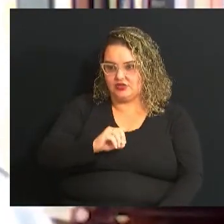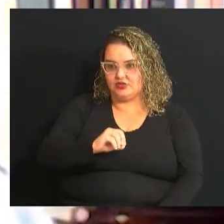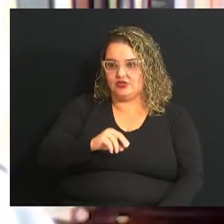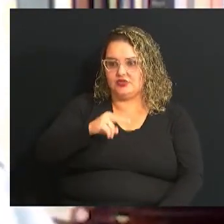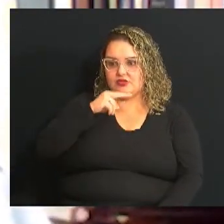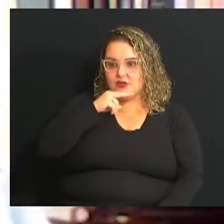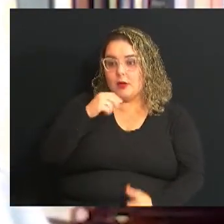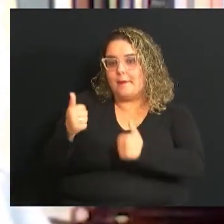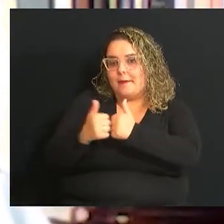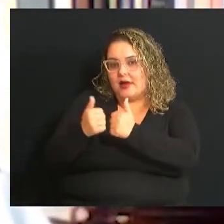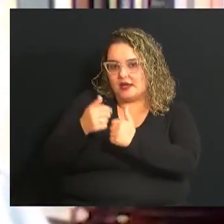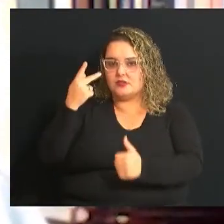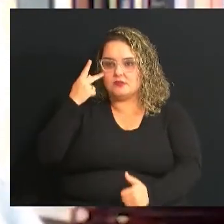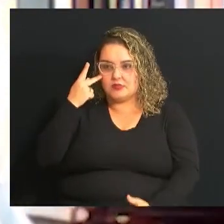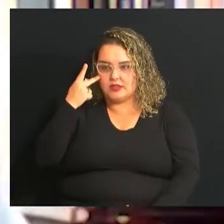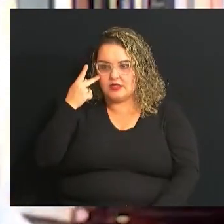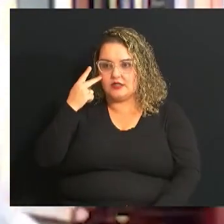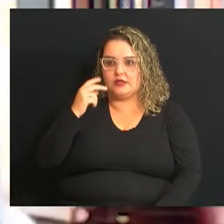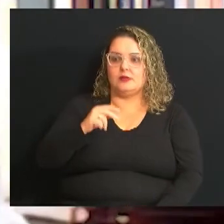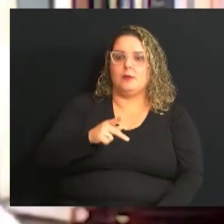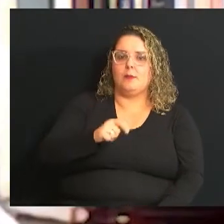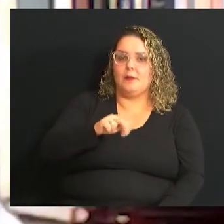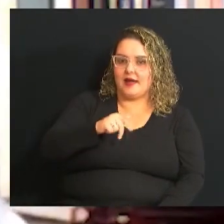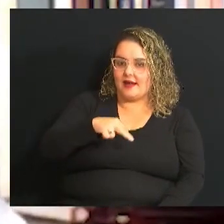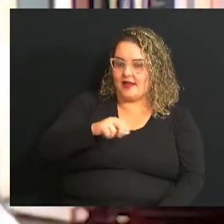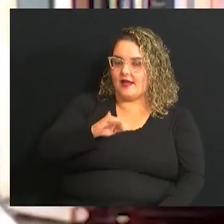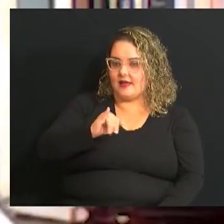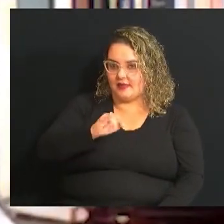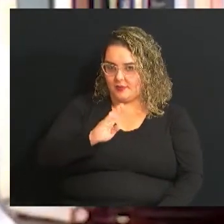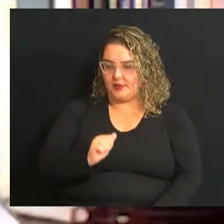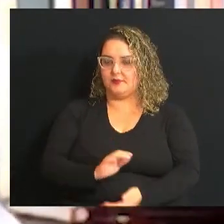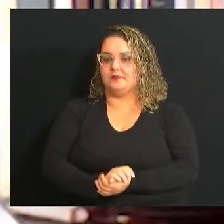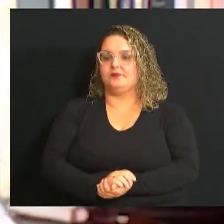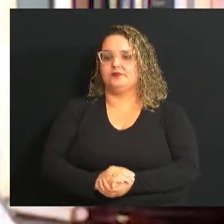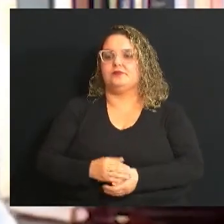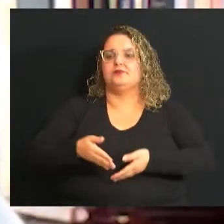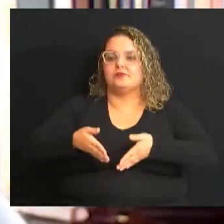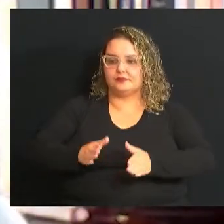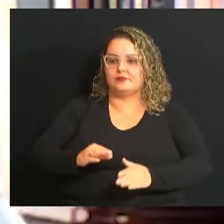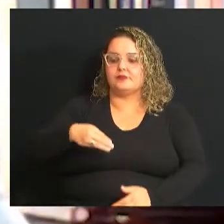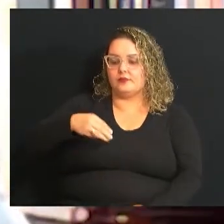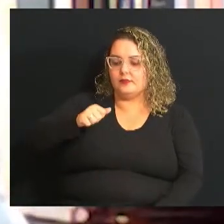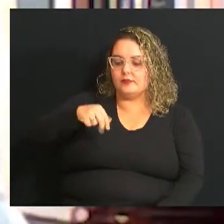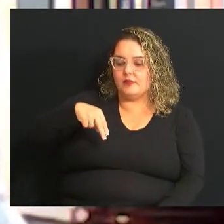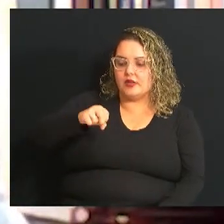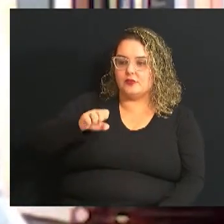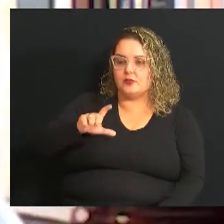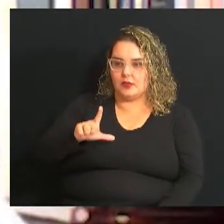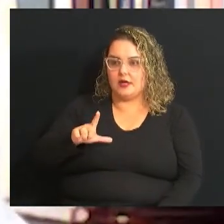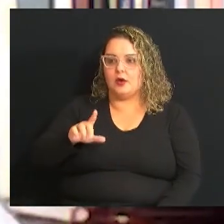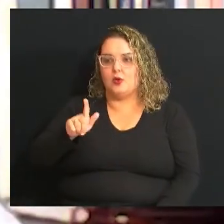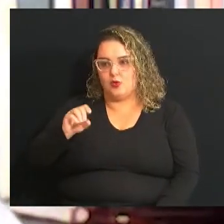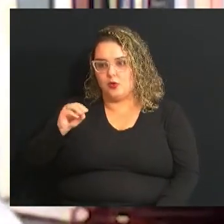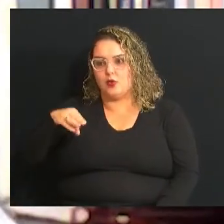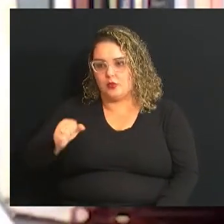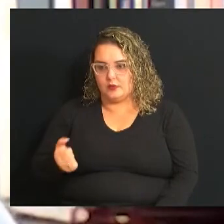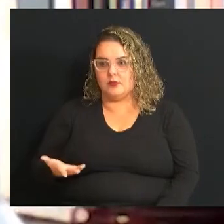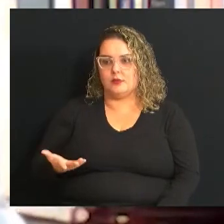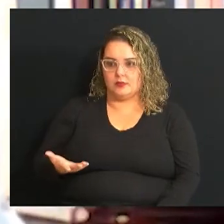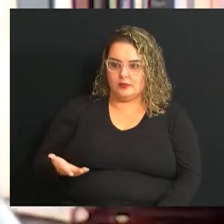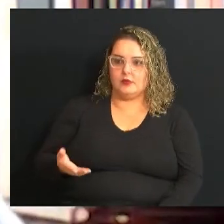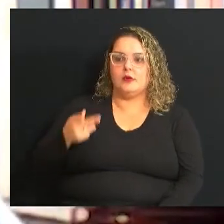se tem de oficial era o que seu pai, Manuel José Gomes, era pardo. O que consta no batismo do homem simples de Santana